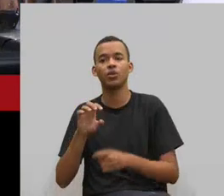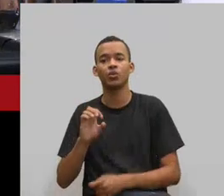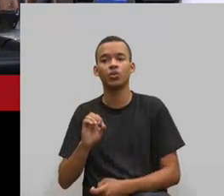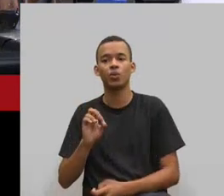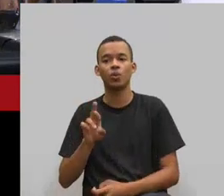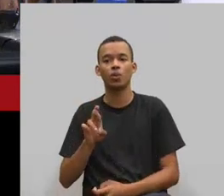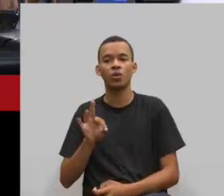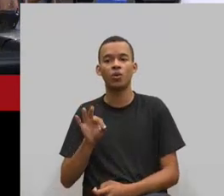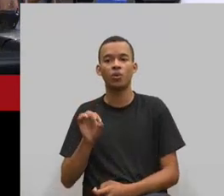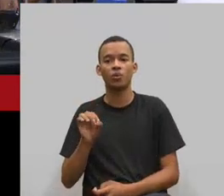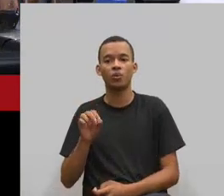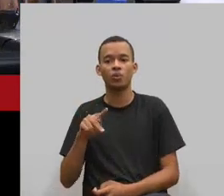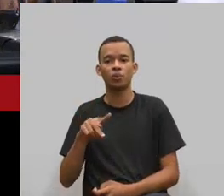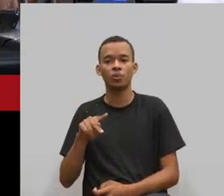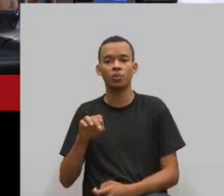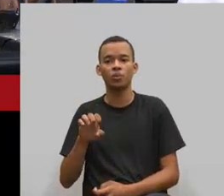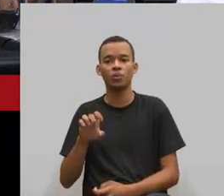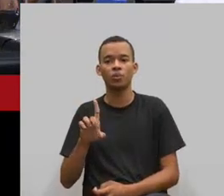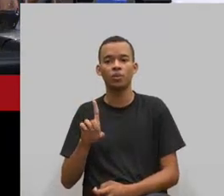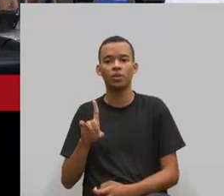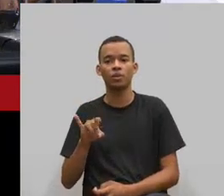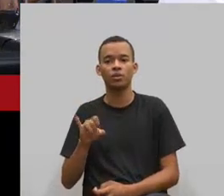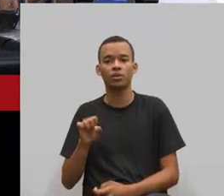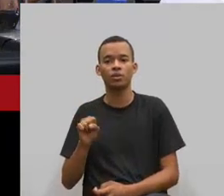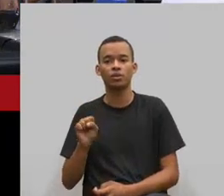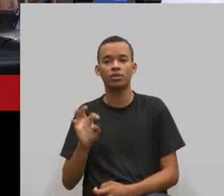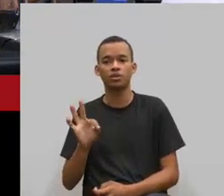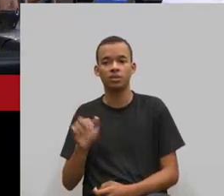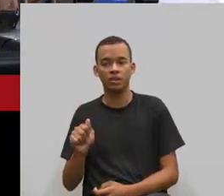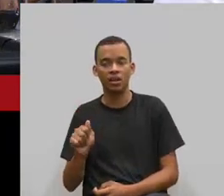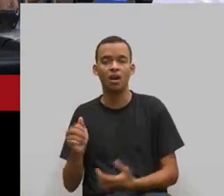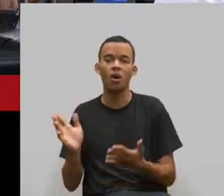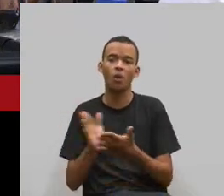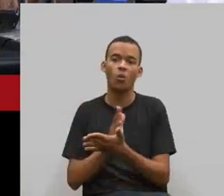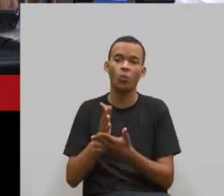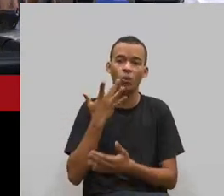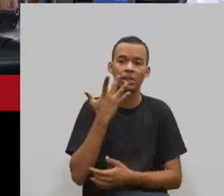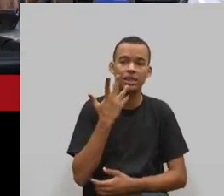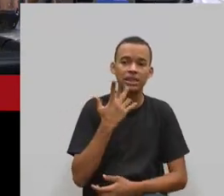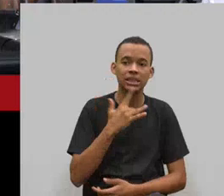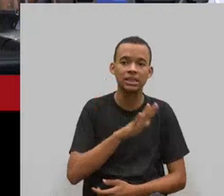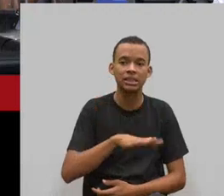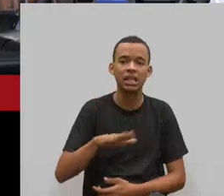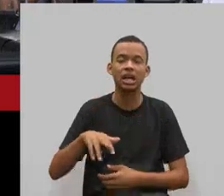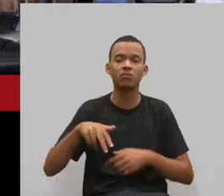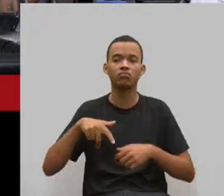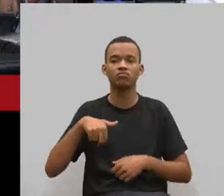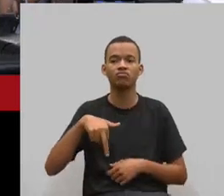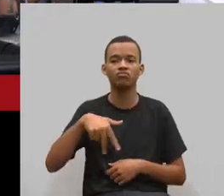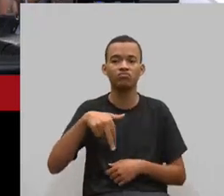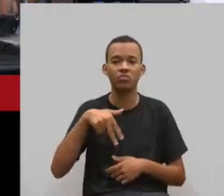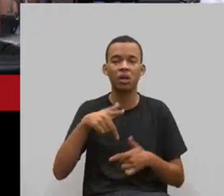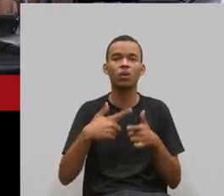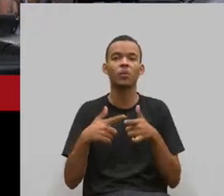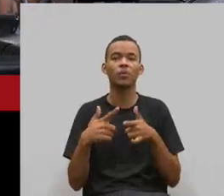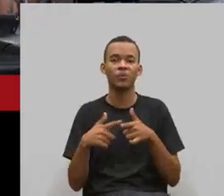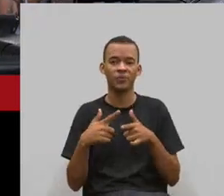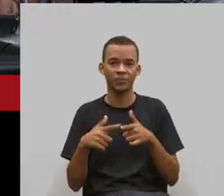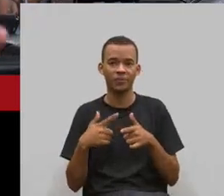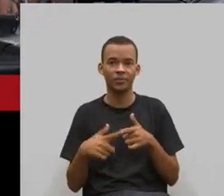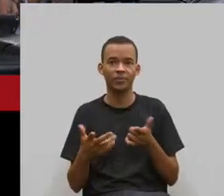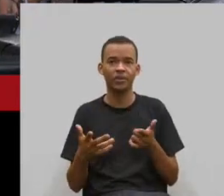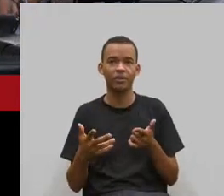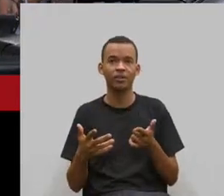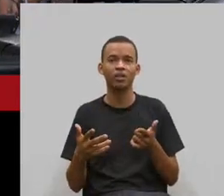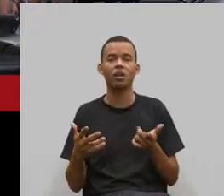quadril torto um pezinho invertido e ela não consegue deambular então ela tem uma cabeça boa